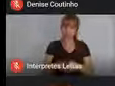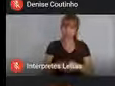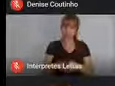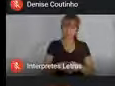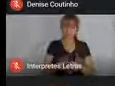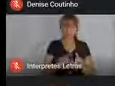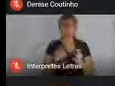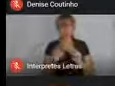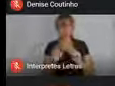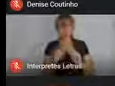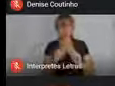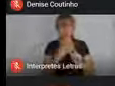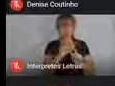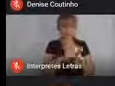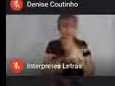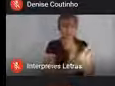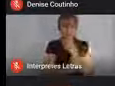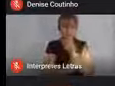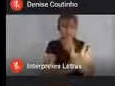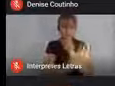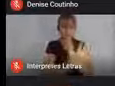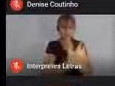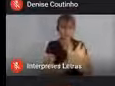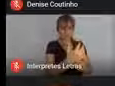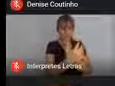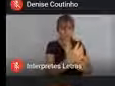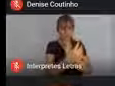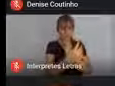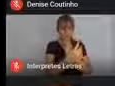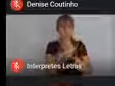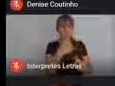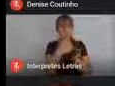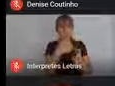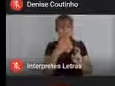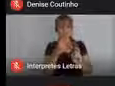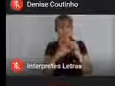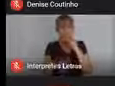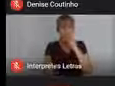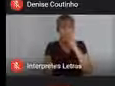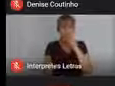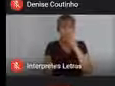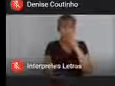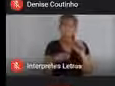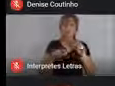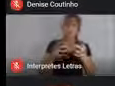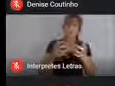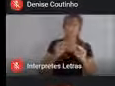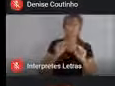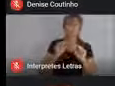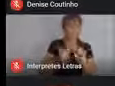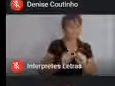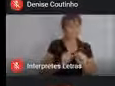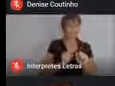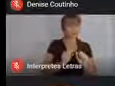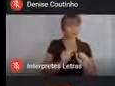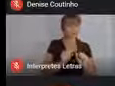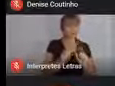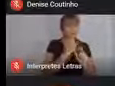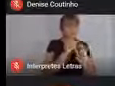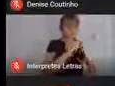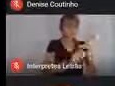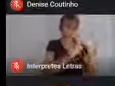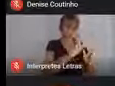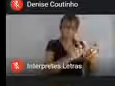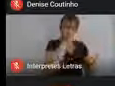inversa nessa via? Não seriam essas comunidades tradicionais